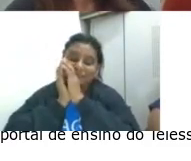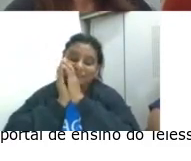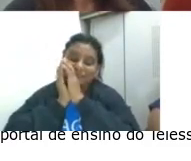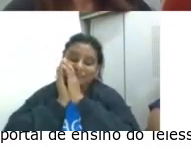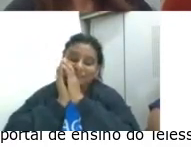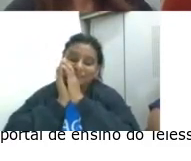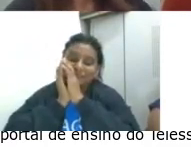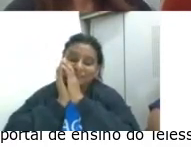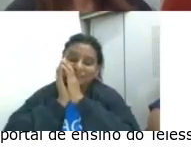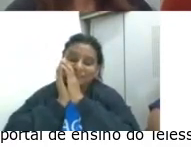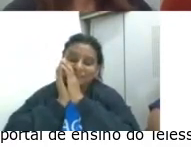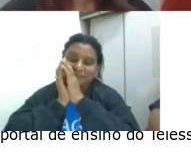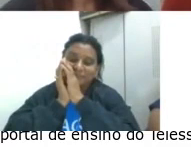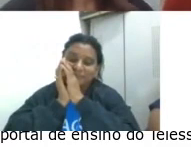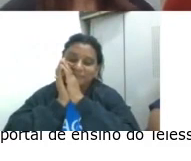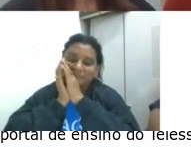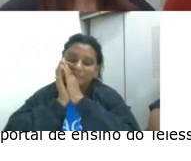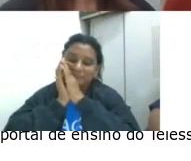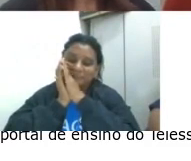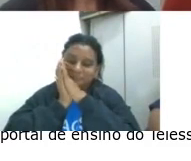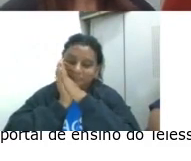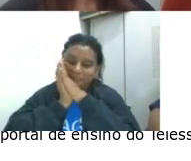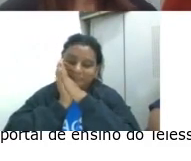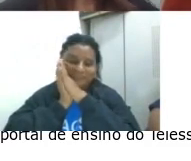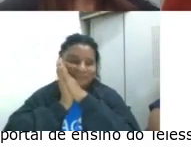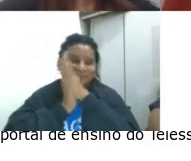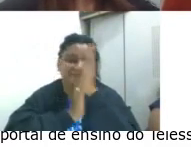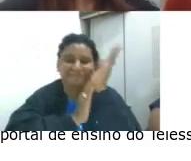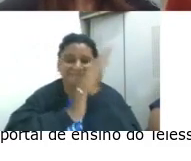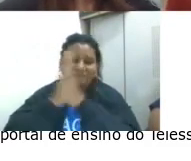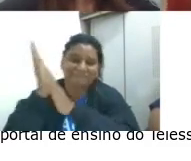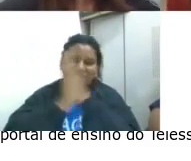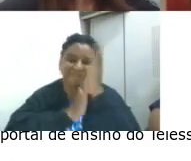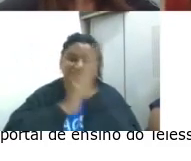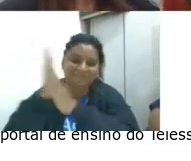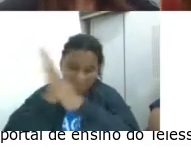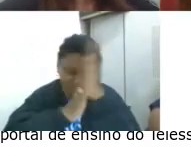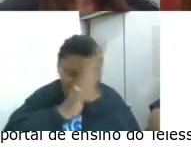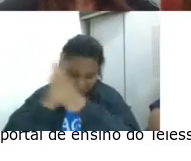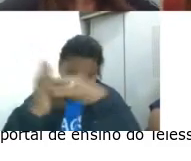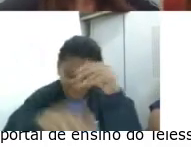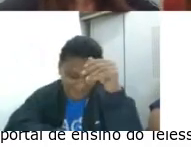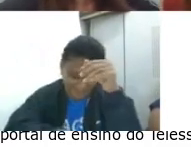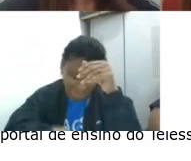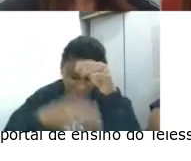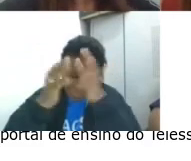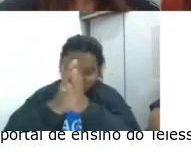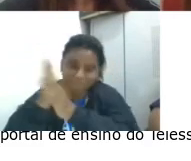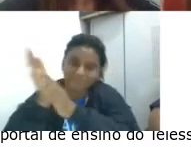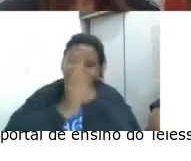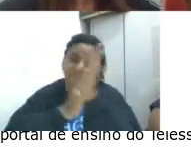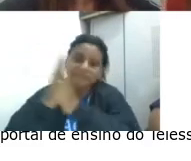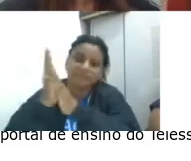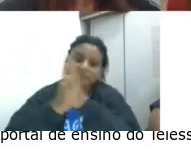uma nova forma de fazer frente a todas essas adversidades foi assim e é assim ainda na pandemia do covid